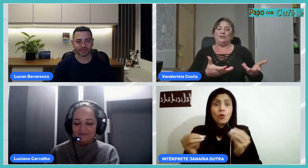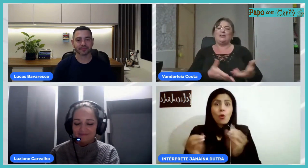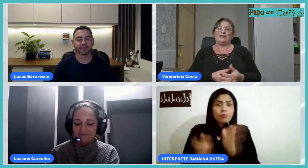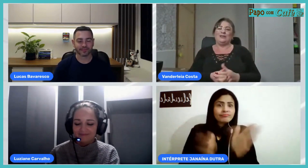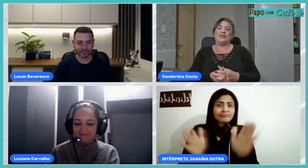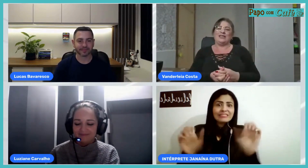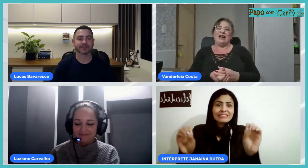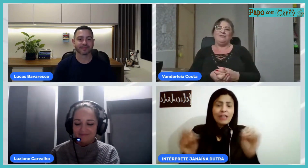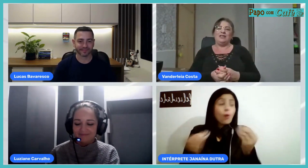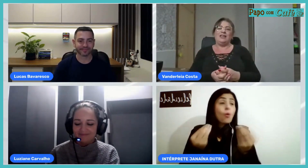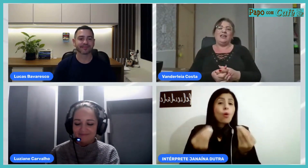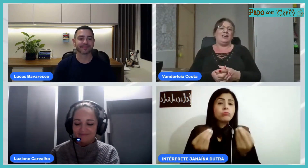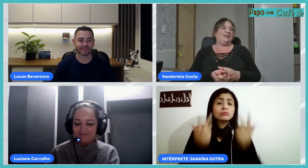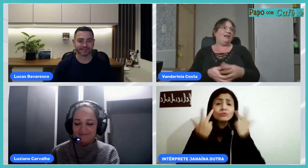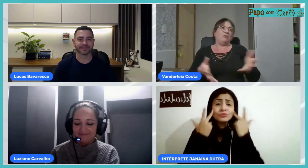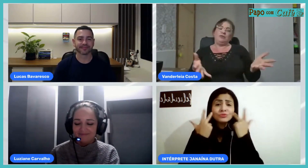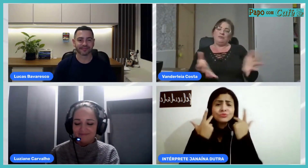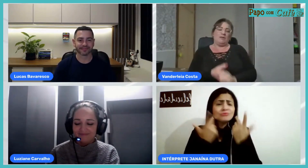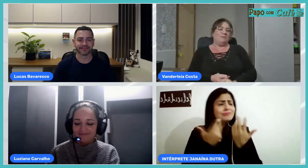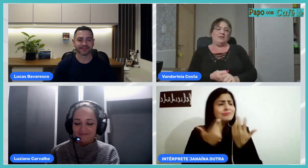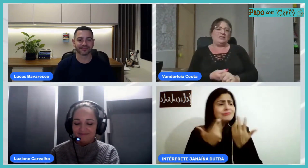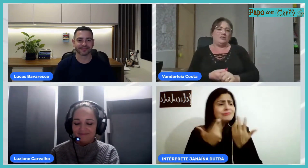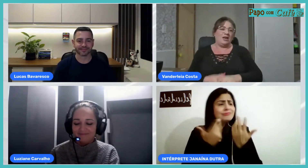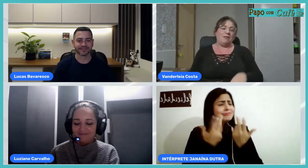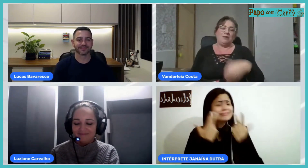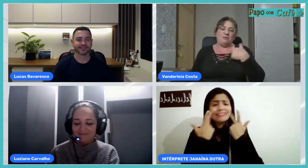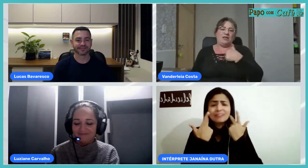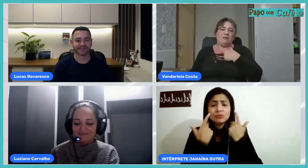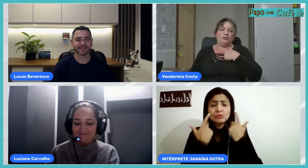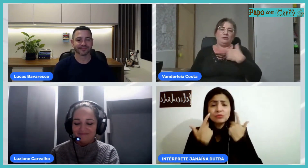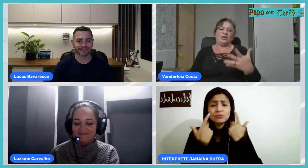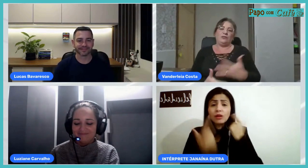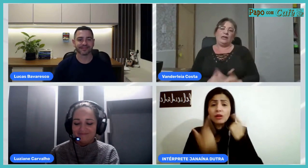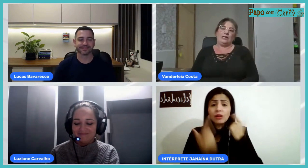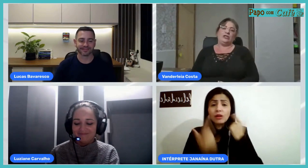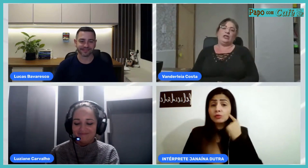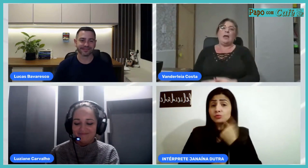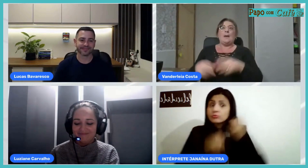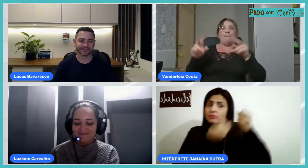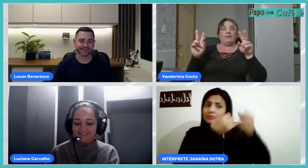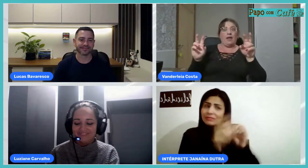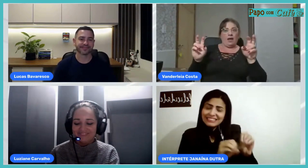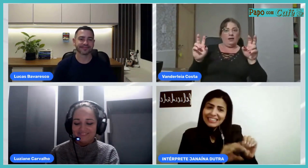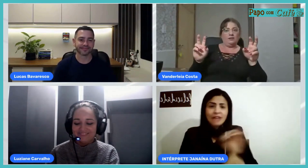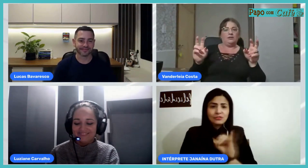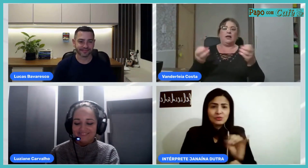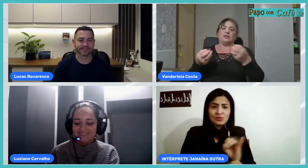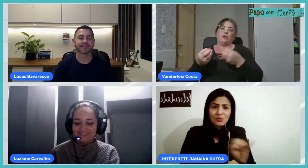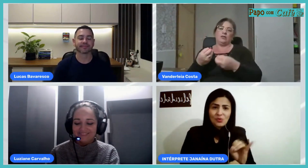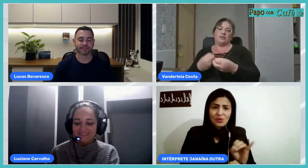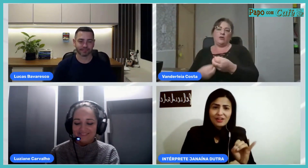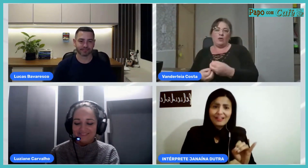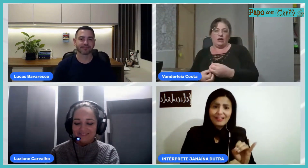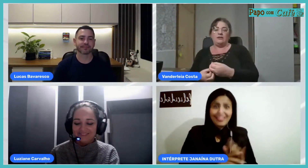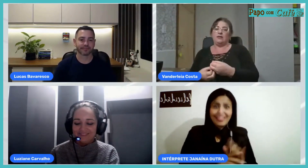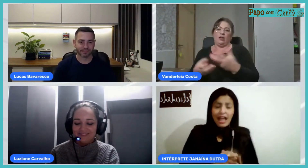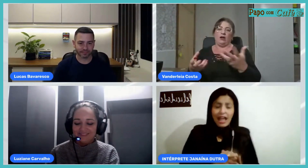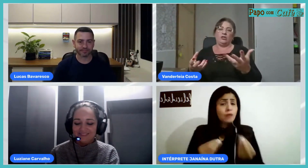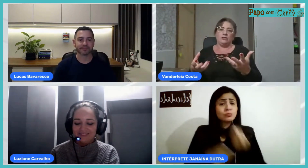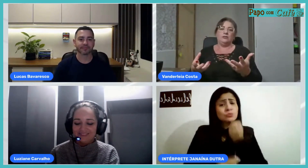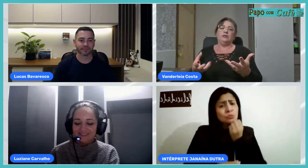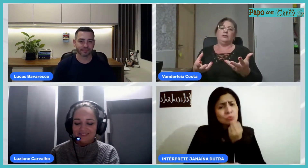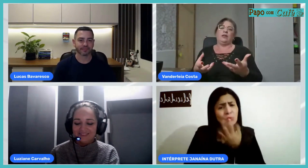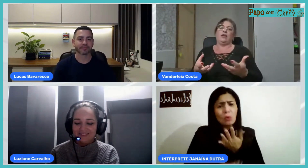ajudando o instrutor, sabe? Então, é muito bom. Isso, para mim, é muito gratificante. Tem as coisas